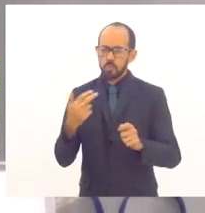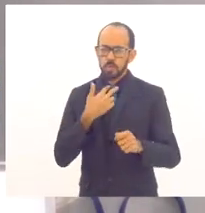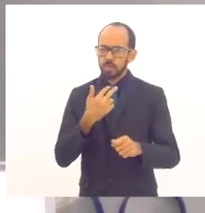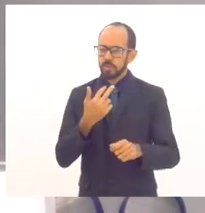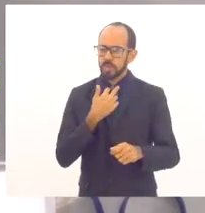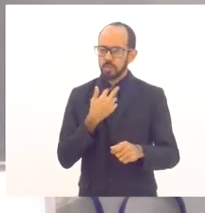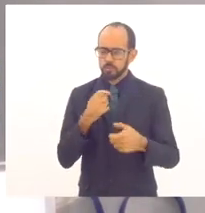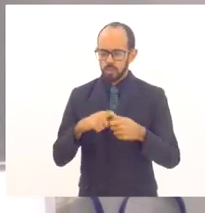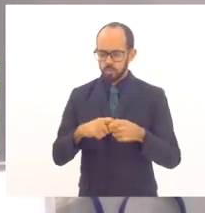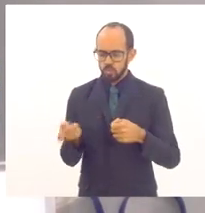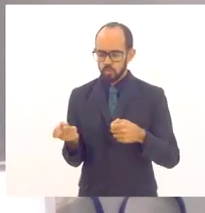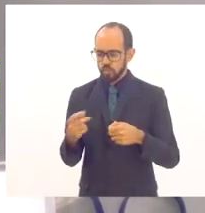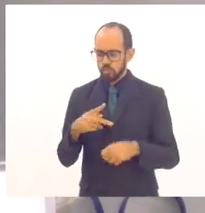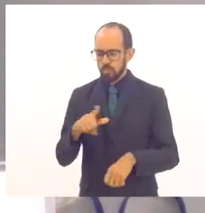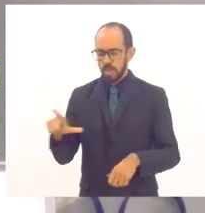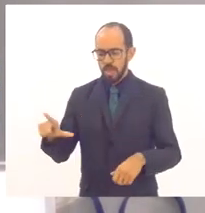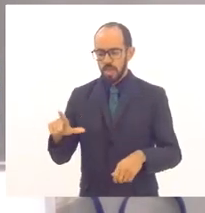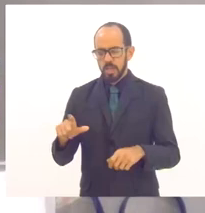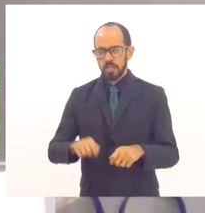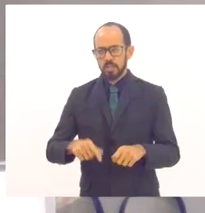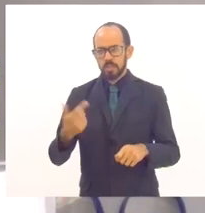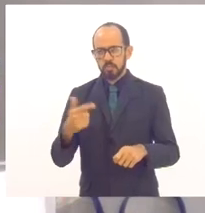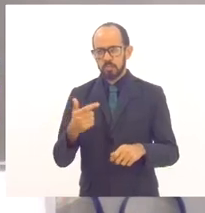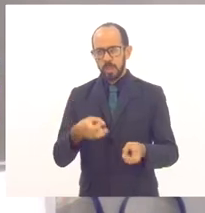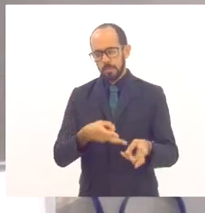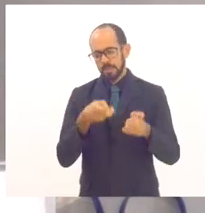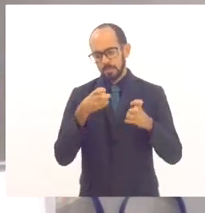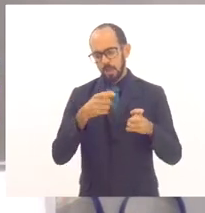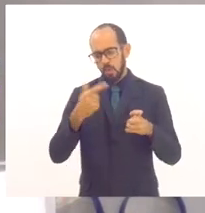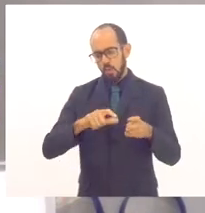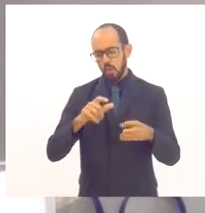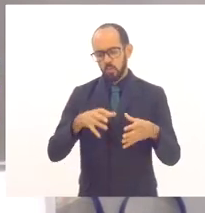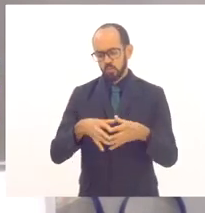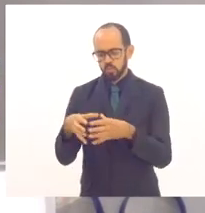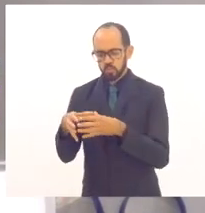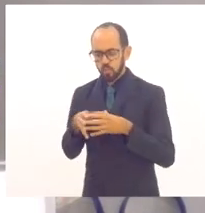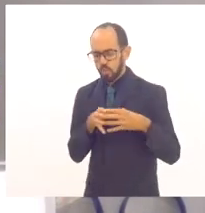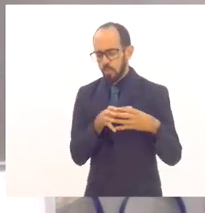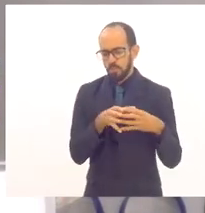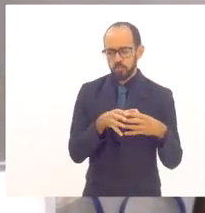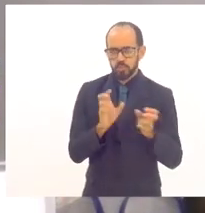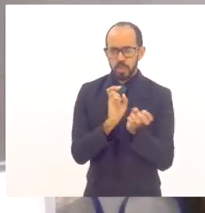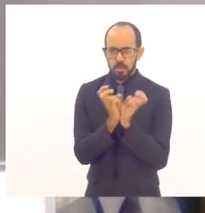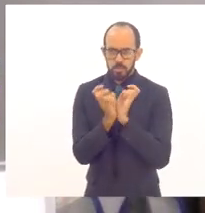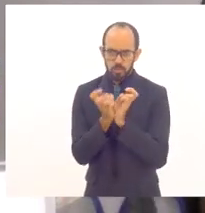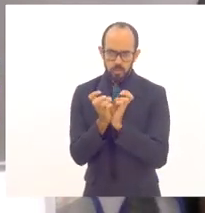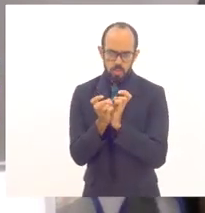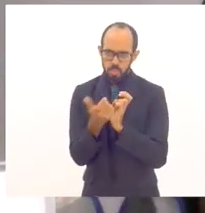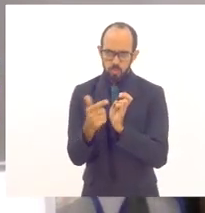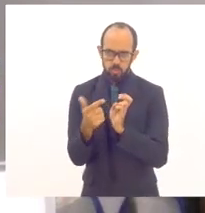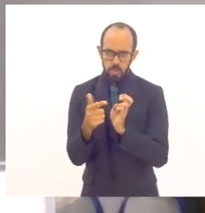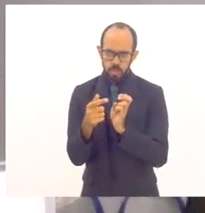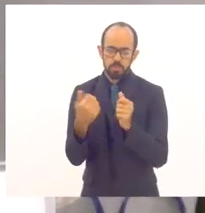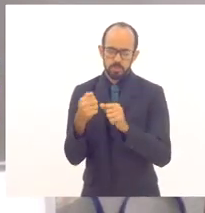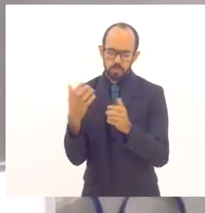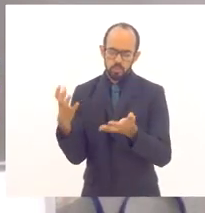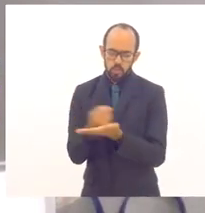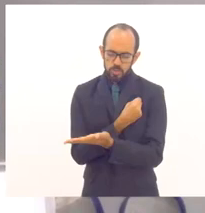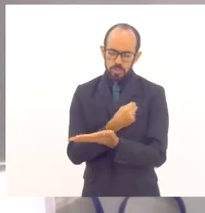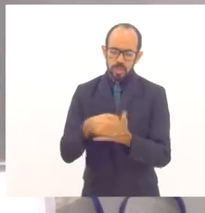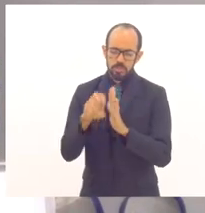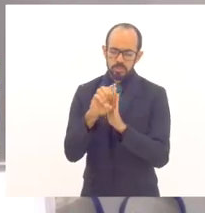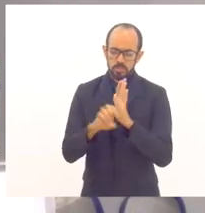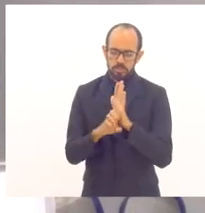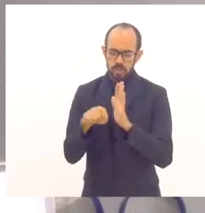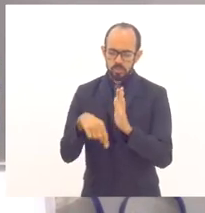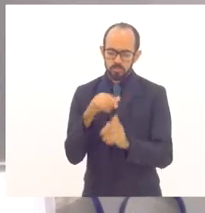numa PL que não considera outros segmentos da capoeira. Então, não houve, não há, e precisamos conquistar esses editais para o Rio